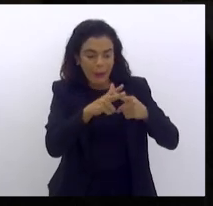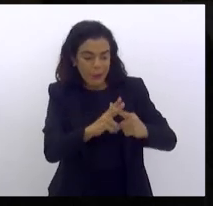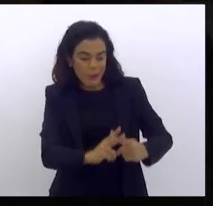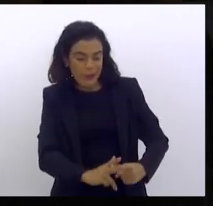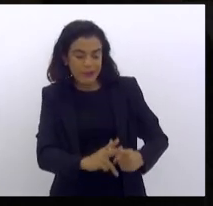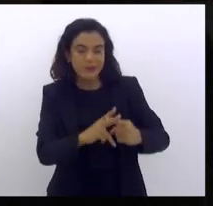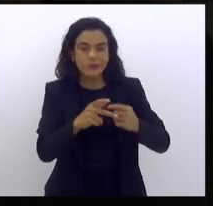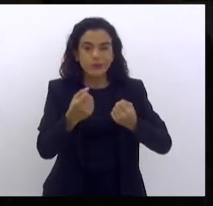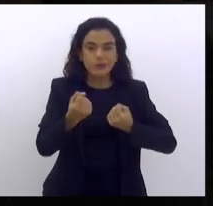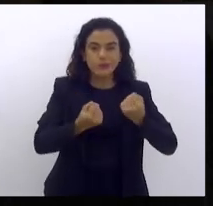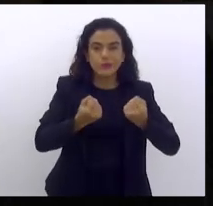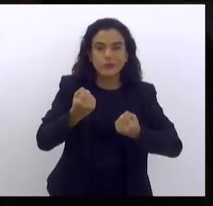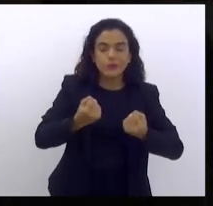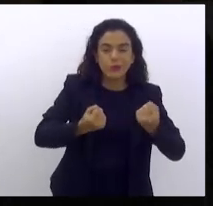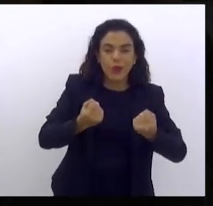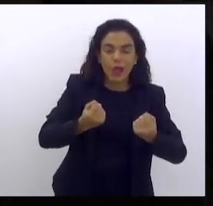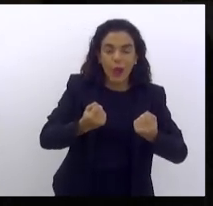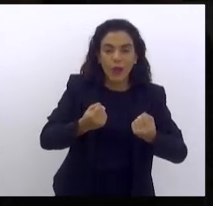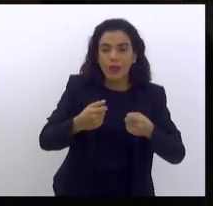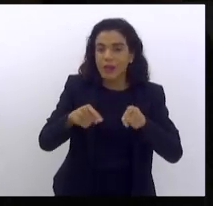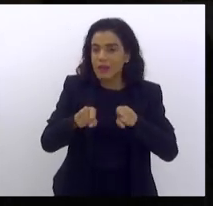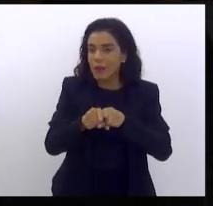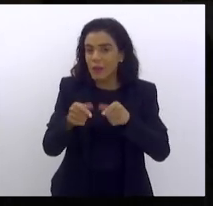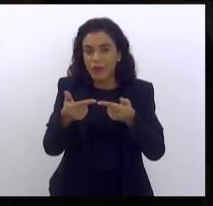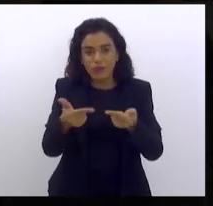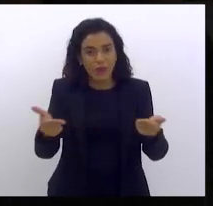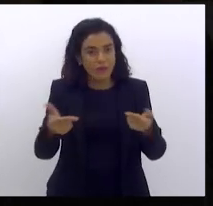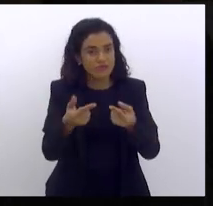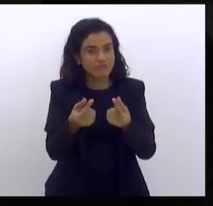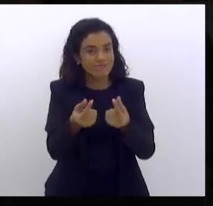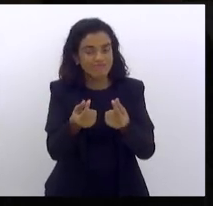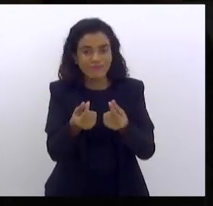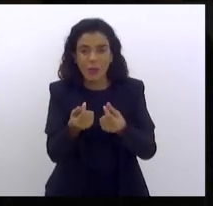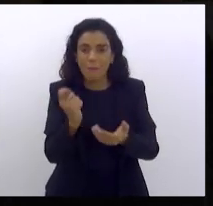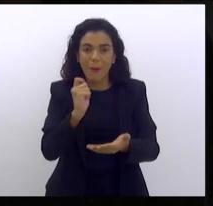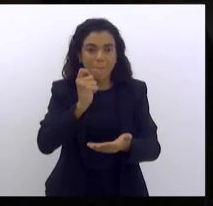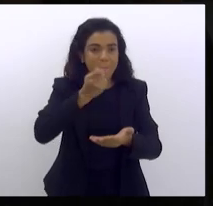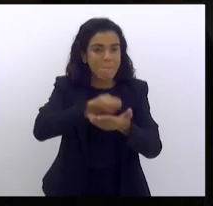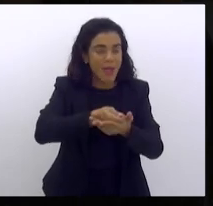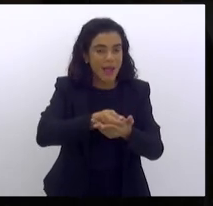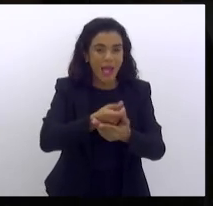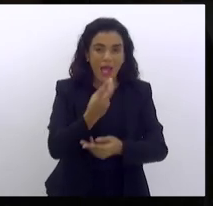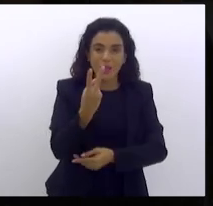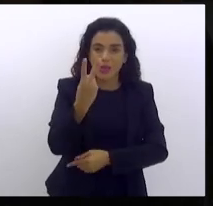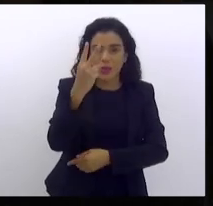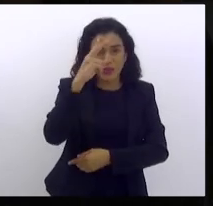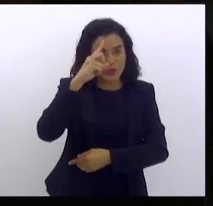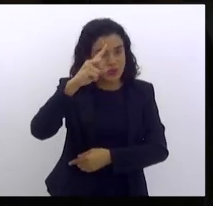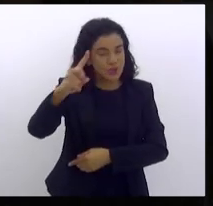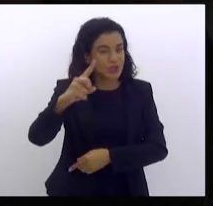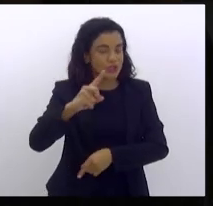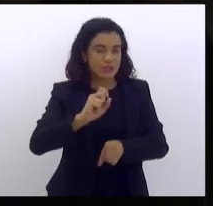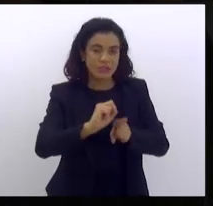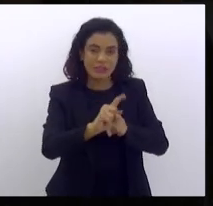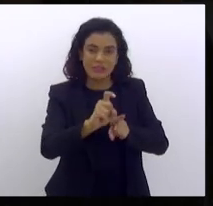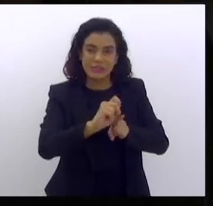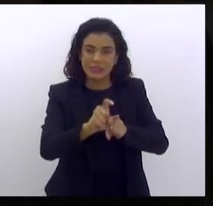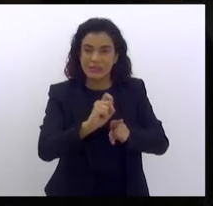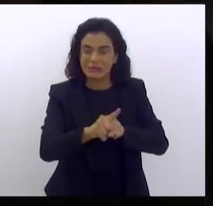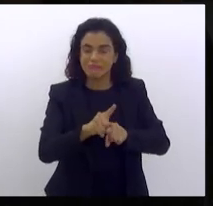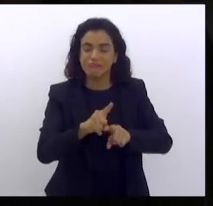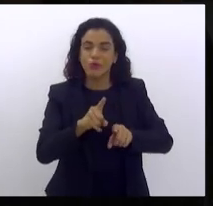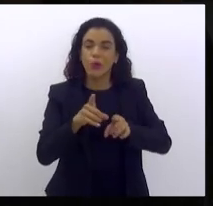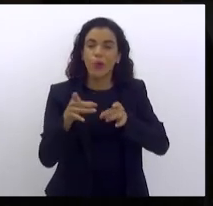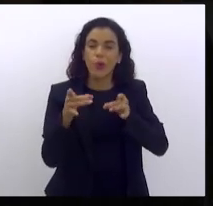né, ele também não tem dinheiro para tirar o carro do depósito. E, com isso, perde